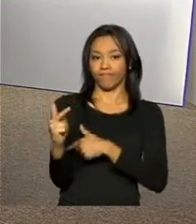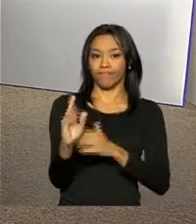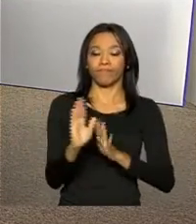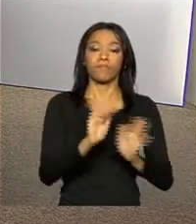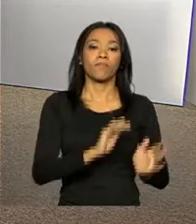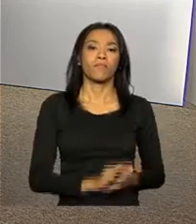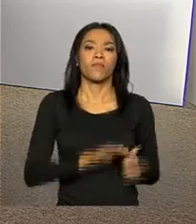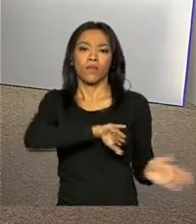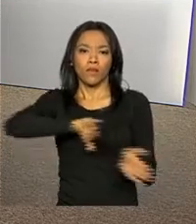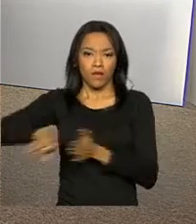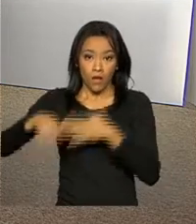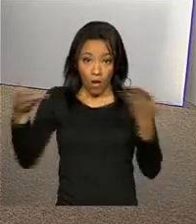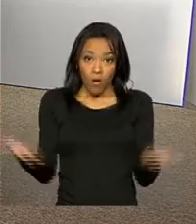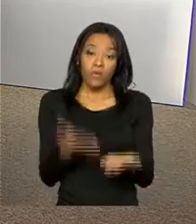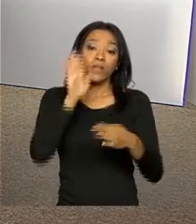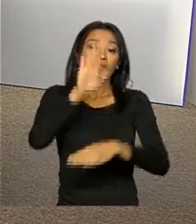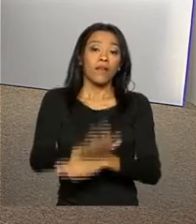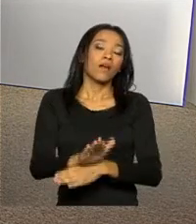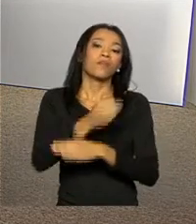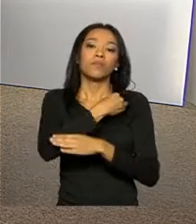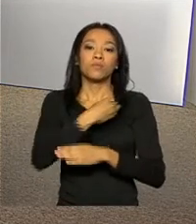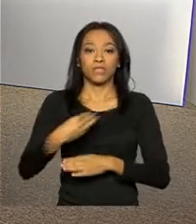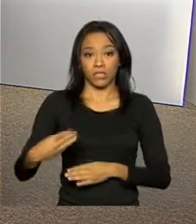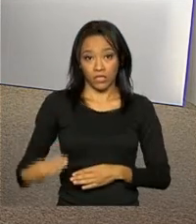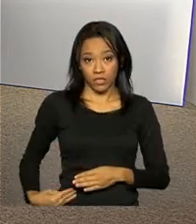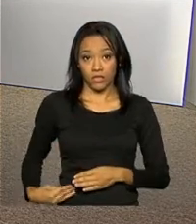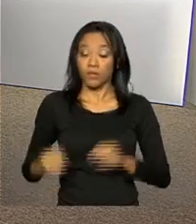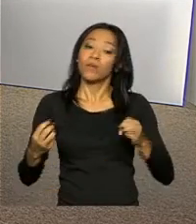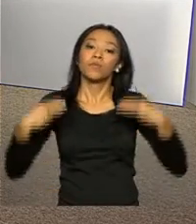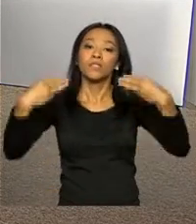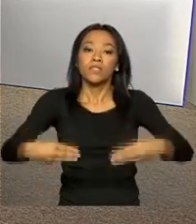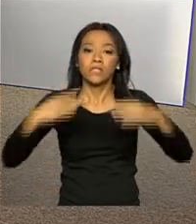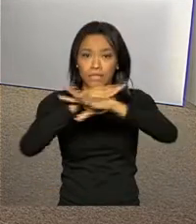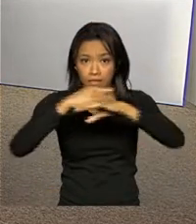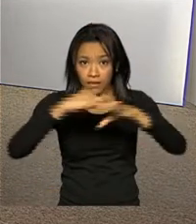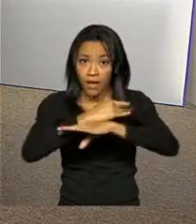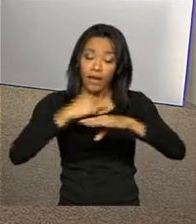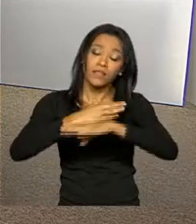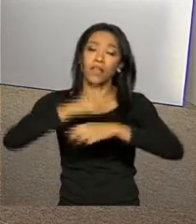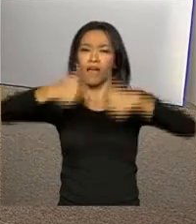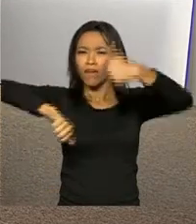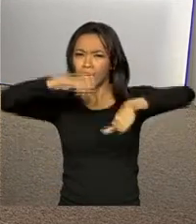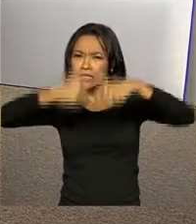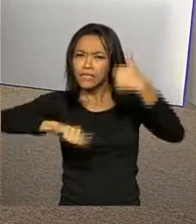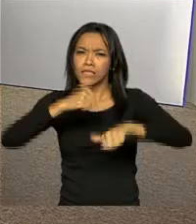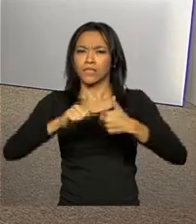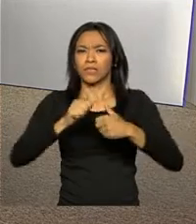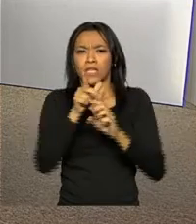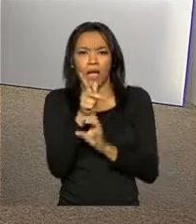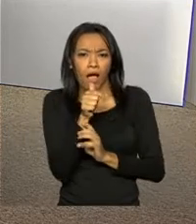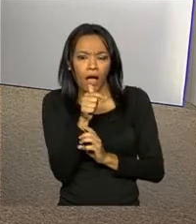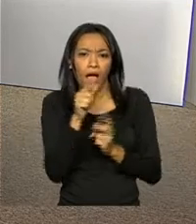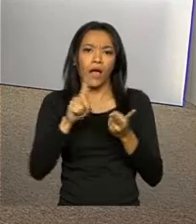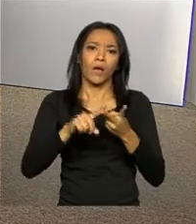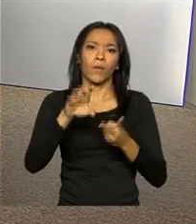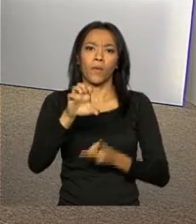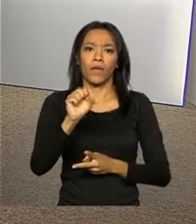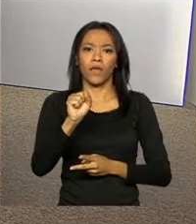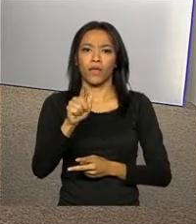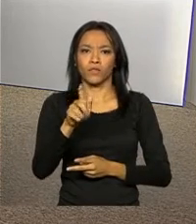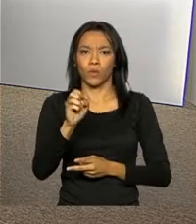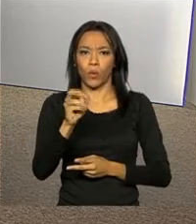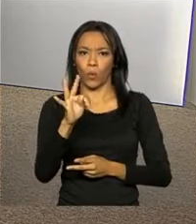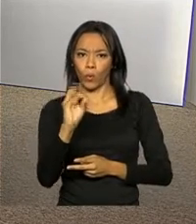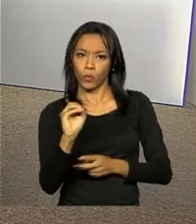E hoje à tarde, o Ministério das Cidades divulga os balanços dos serviços de água e esgoto e do manejo de resíduos